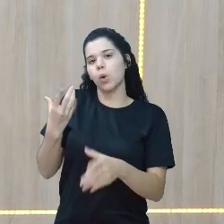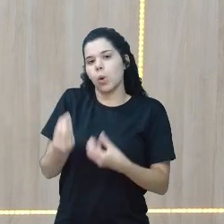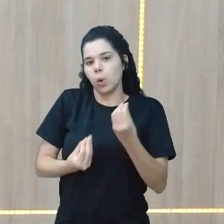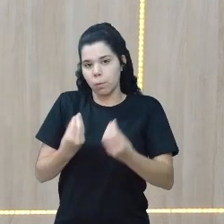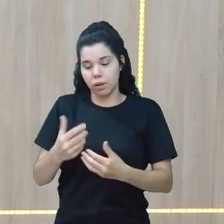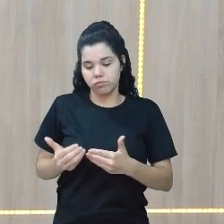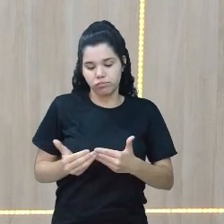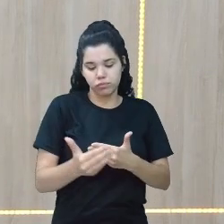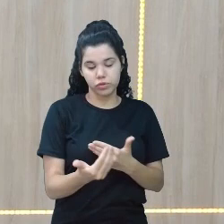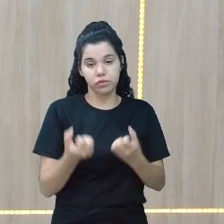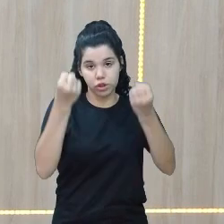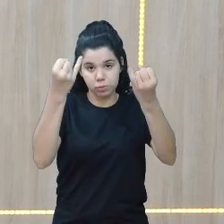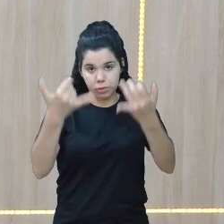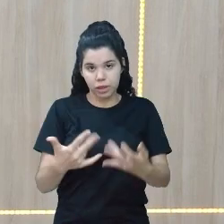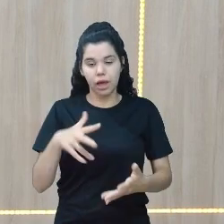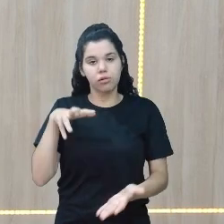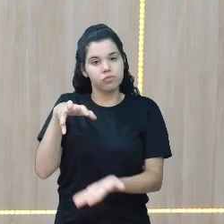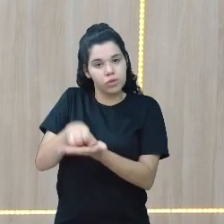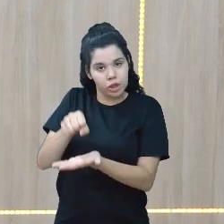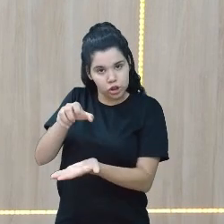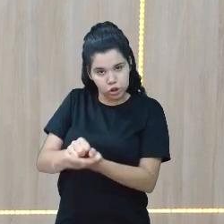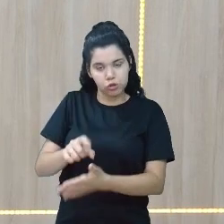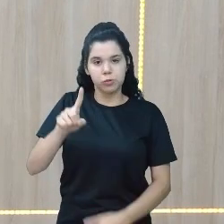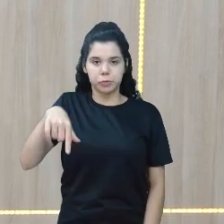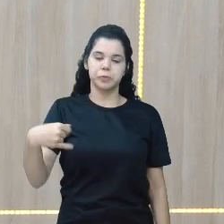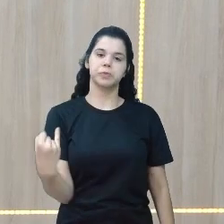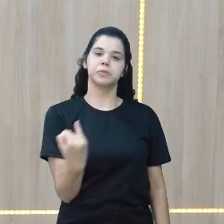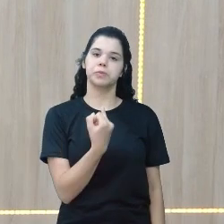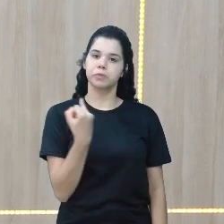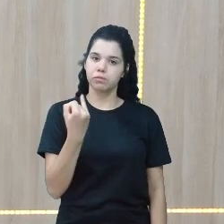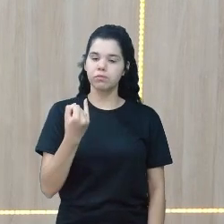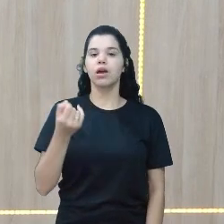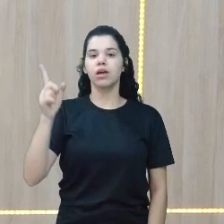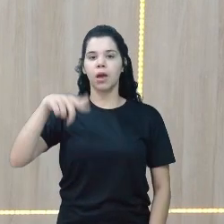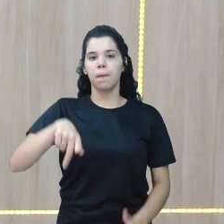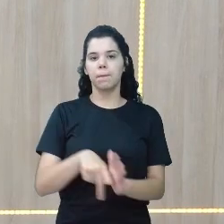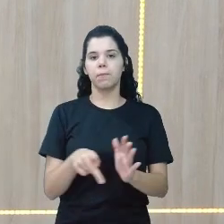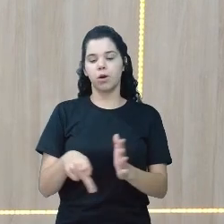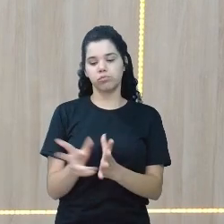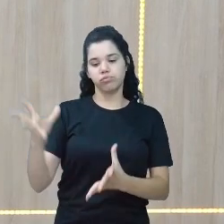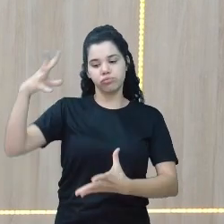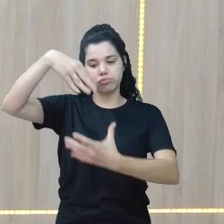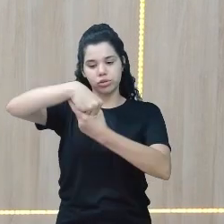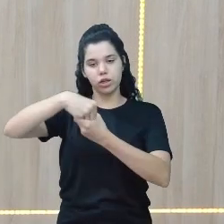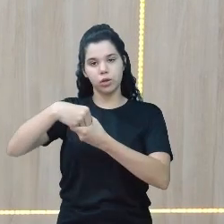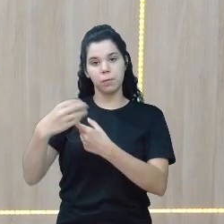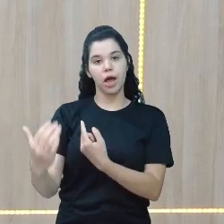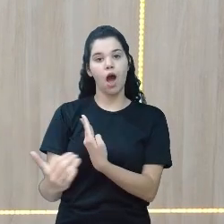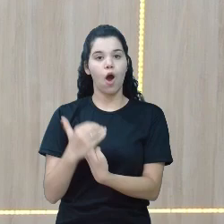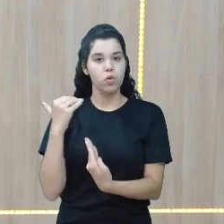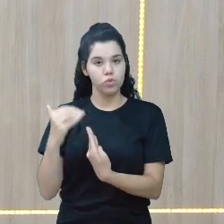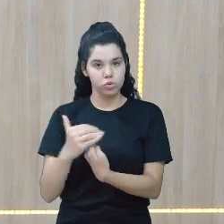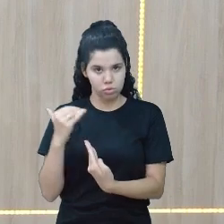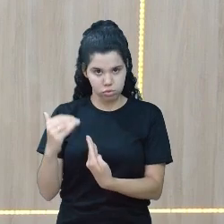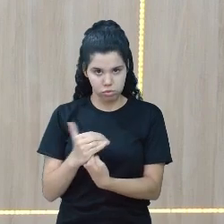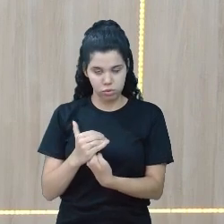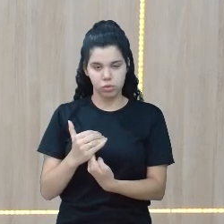vai conversar sobre a importância do registro também, para que ele seja mais um aspecto para dimensionar o nosso trabalho.